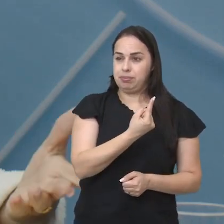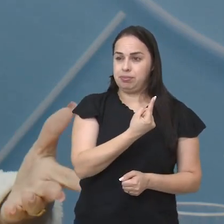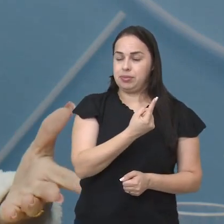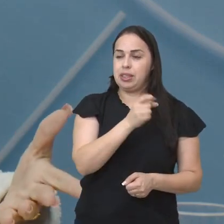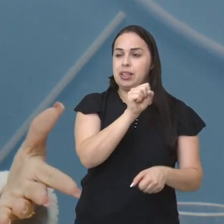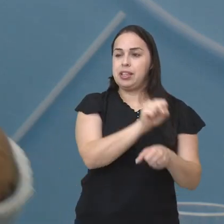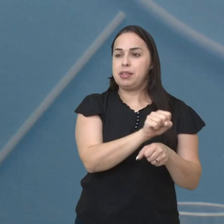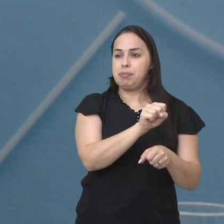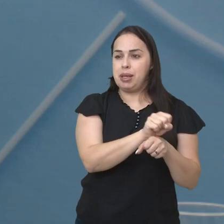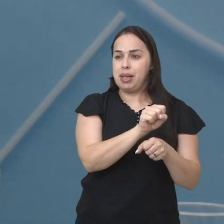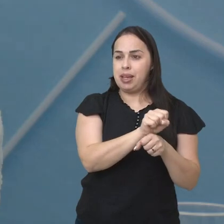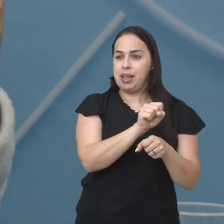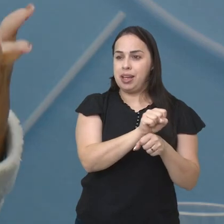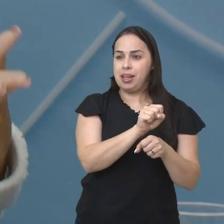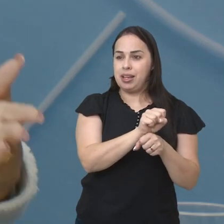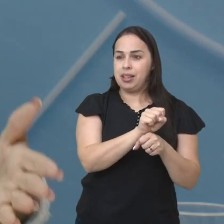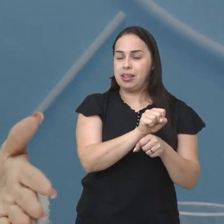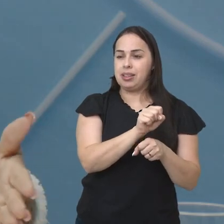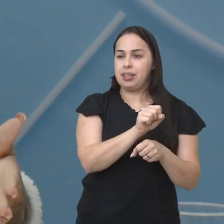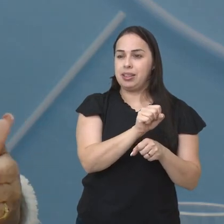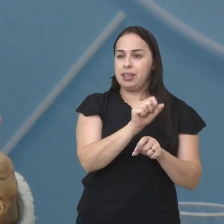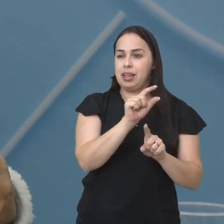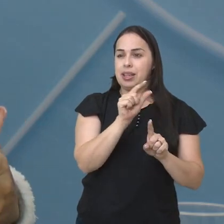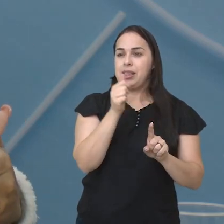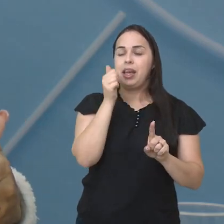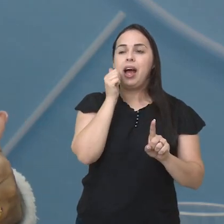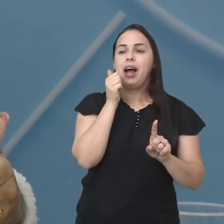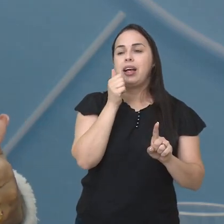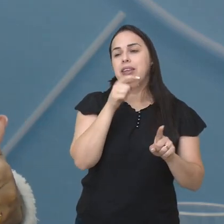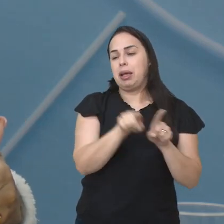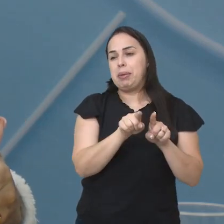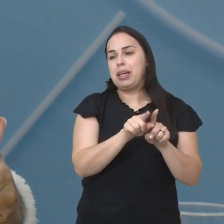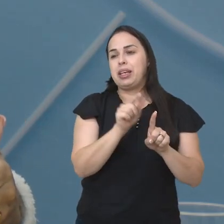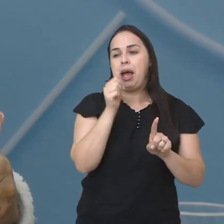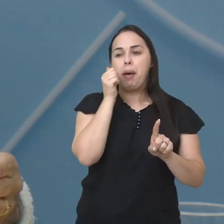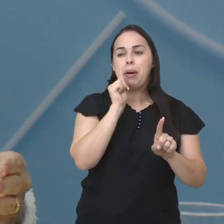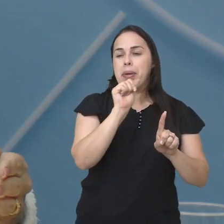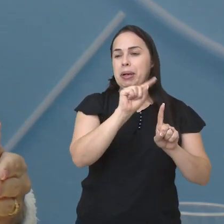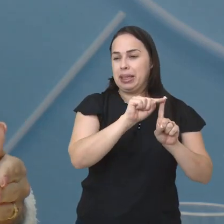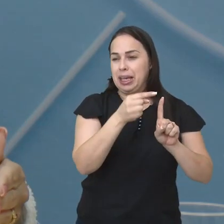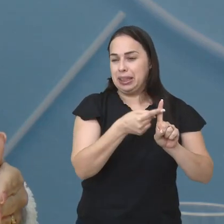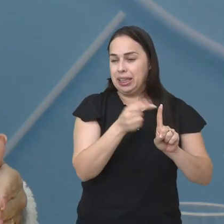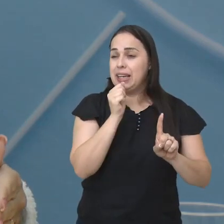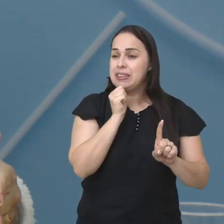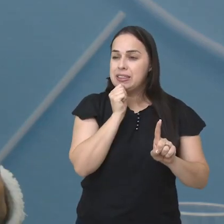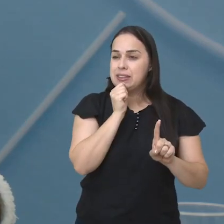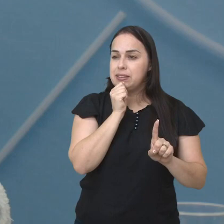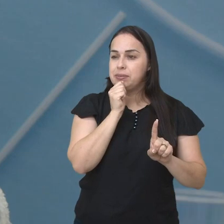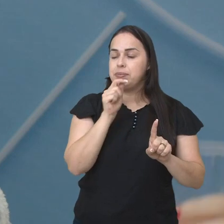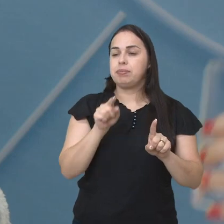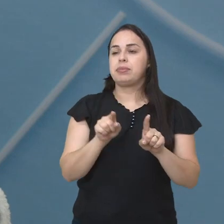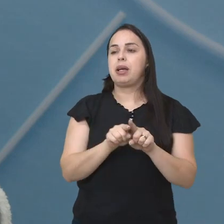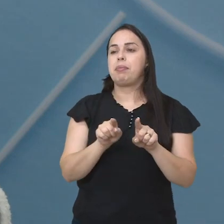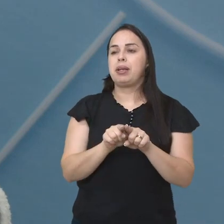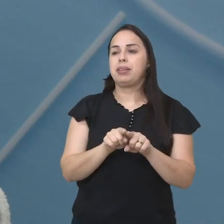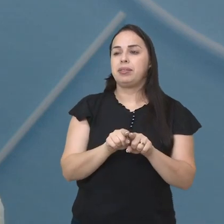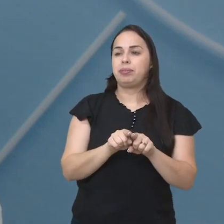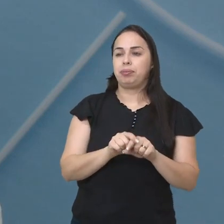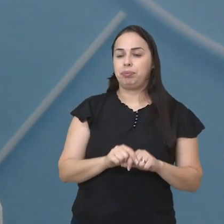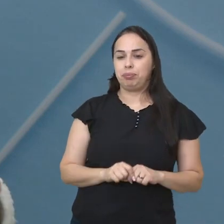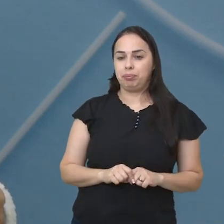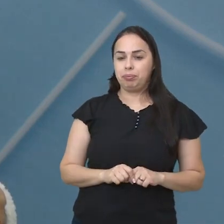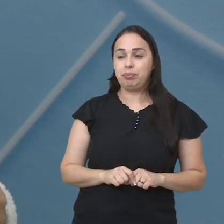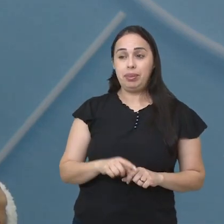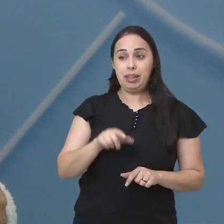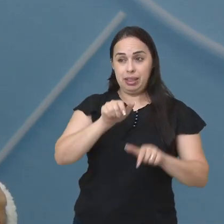do seu filho, que são as mães solos, né? E as pessoas elas